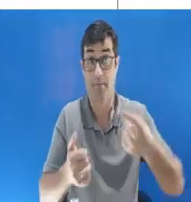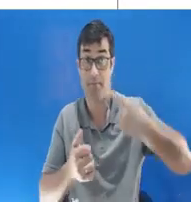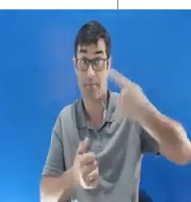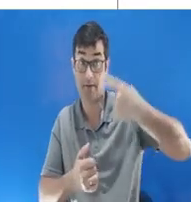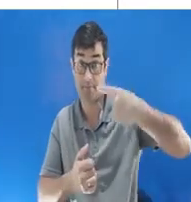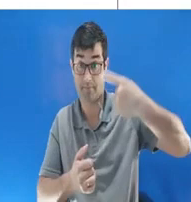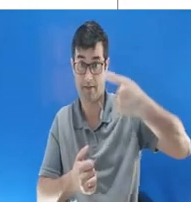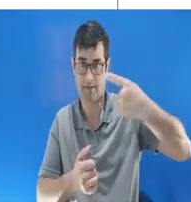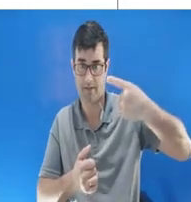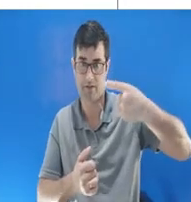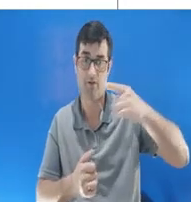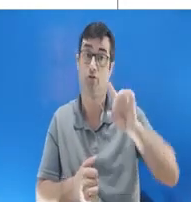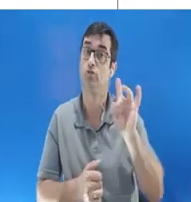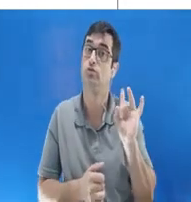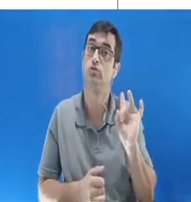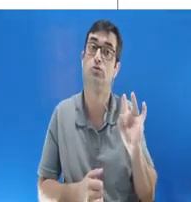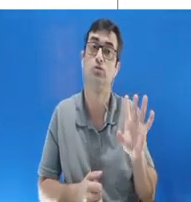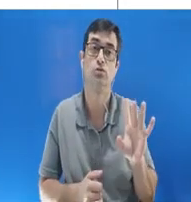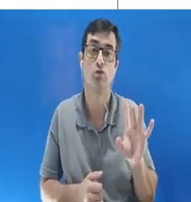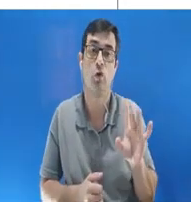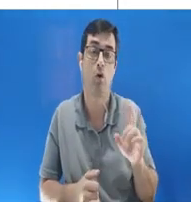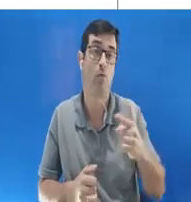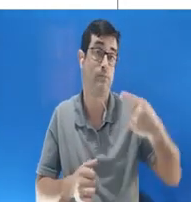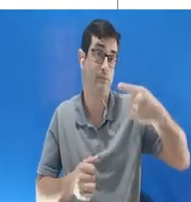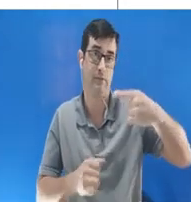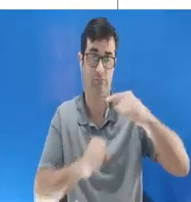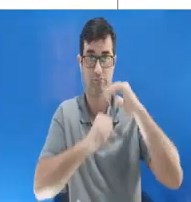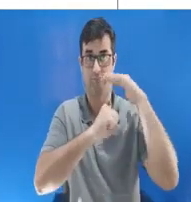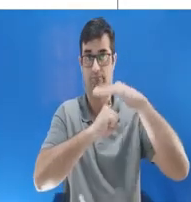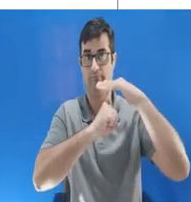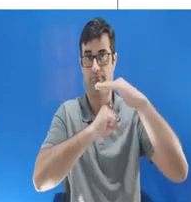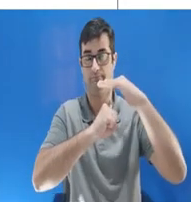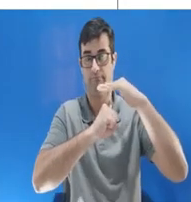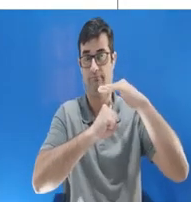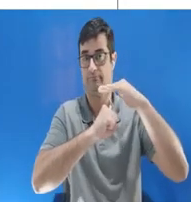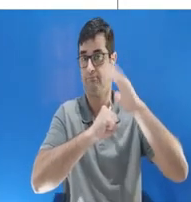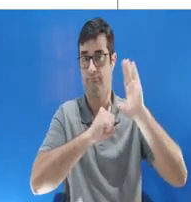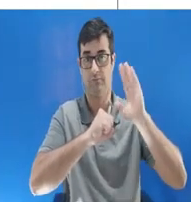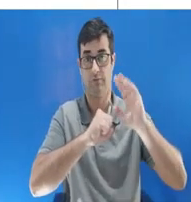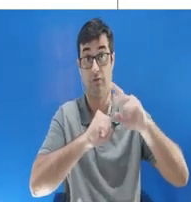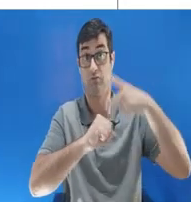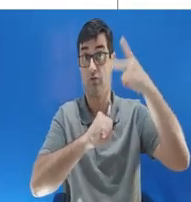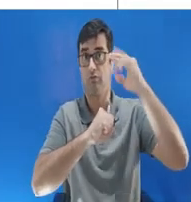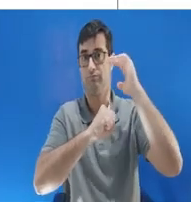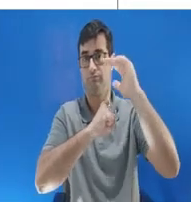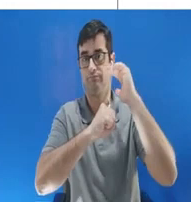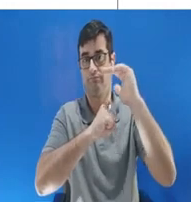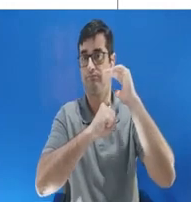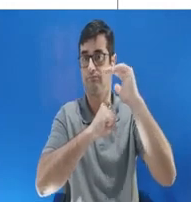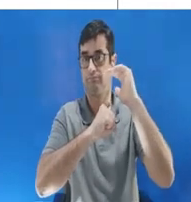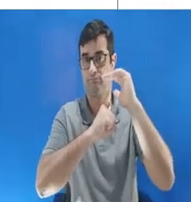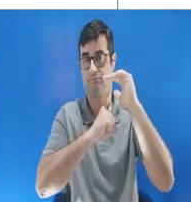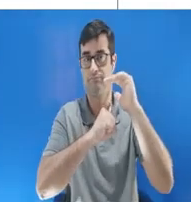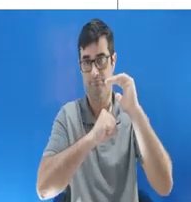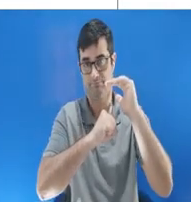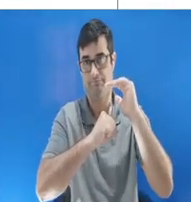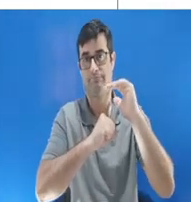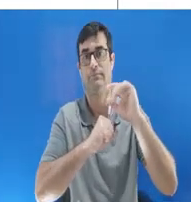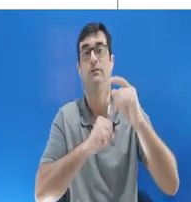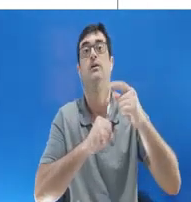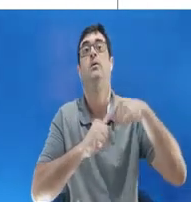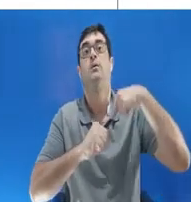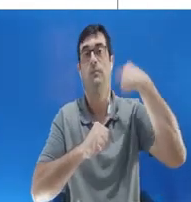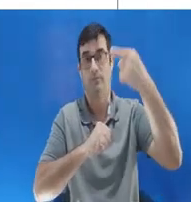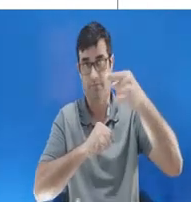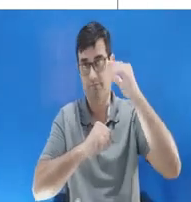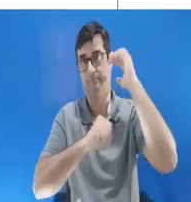primeiro período, ele tem apenas o primeiro nível. No segundo período, ele vai ter 2